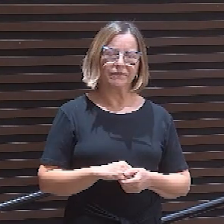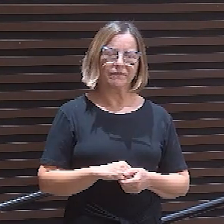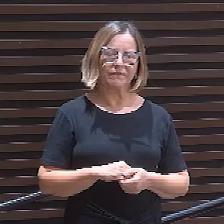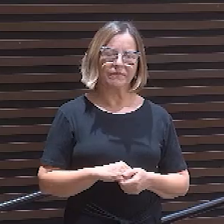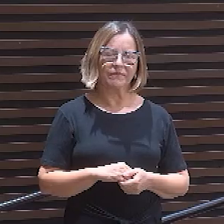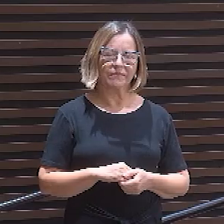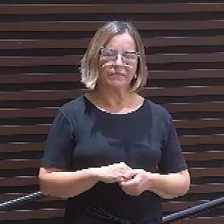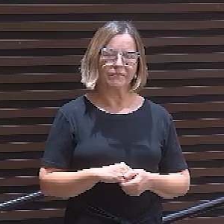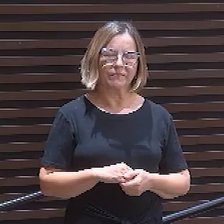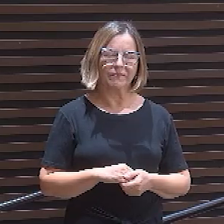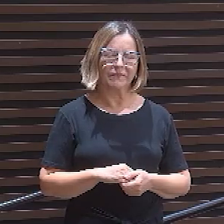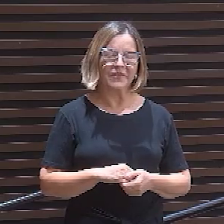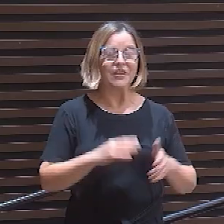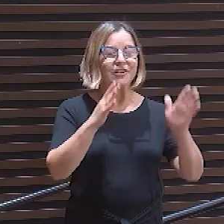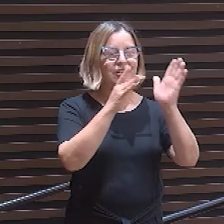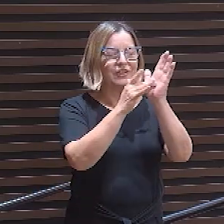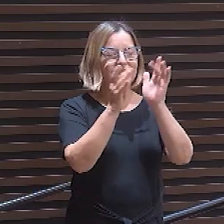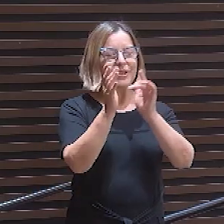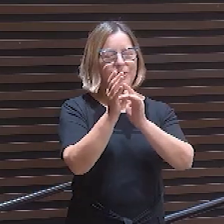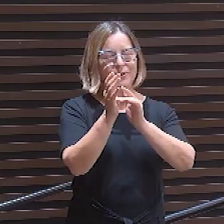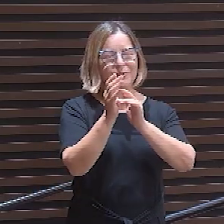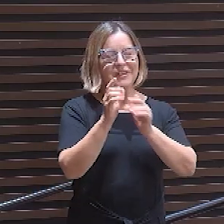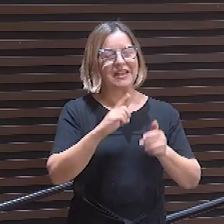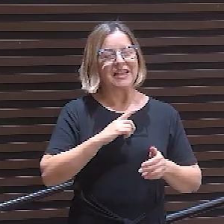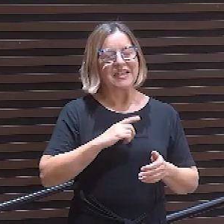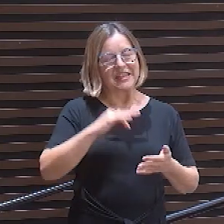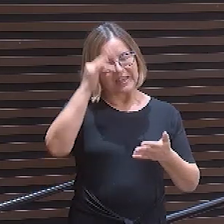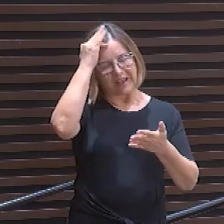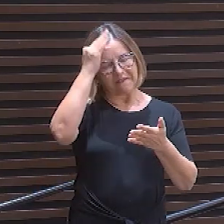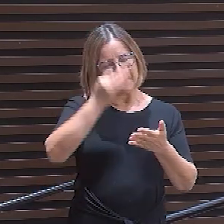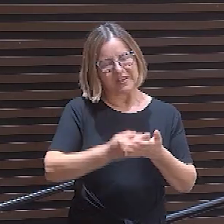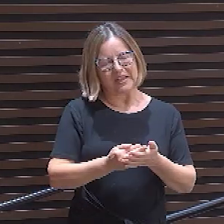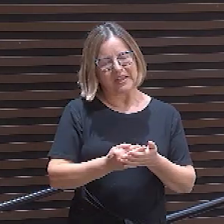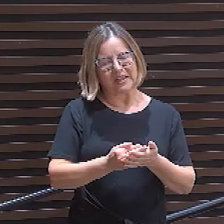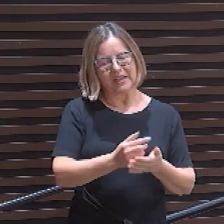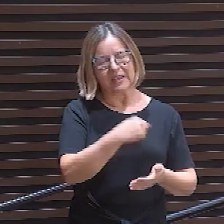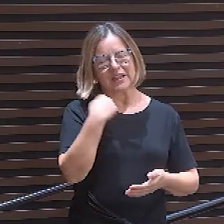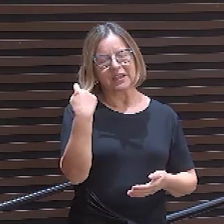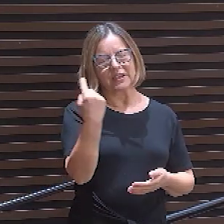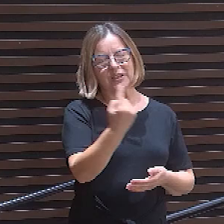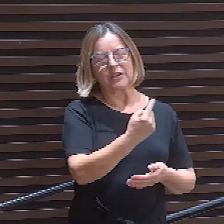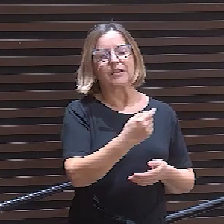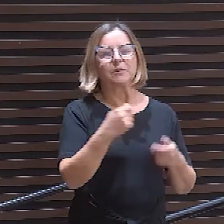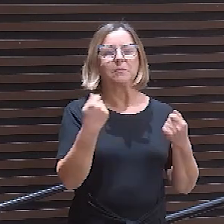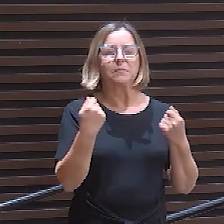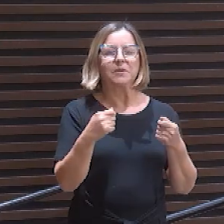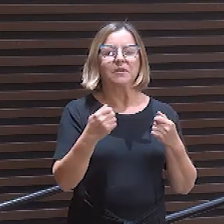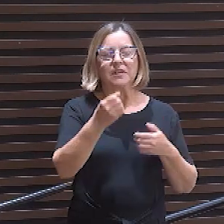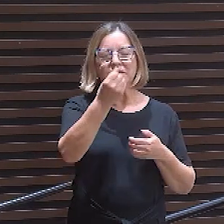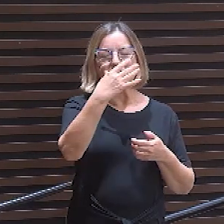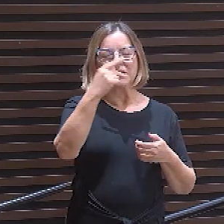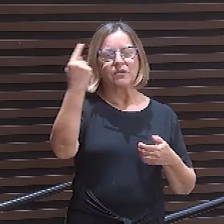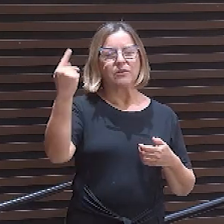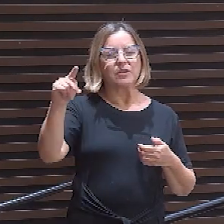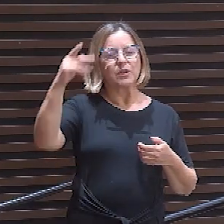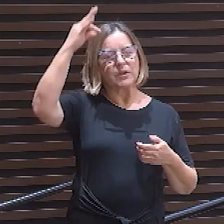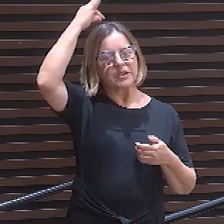Este que é o autor da fé. E nós precisamos da iluminação do teu Espírito Santo.